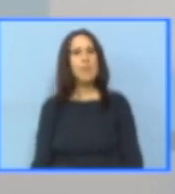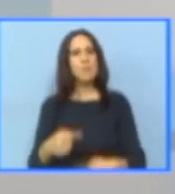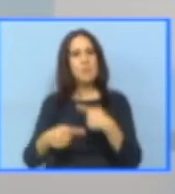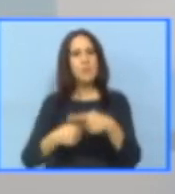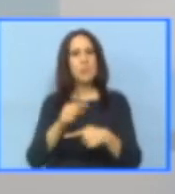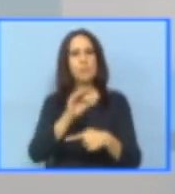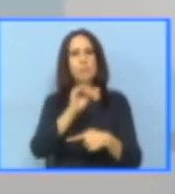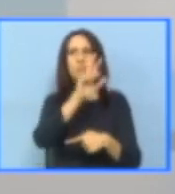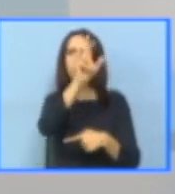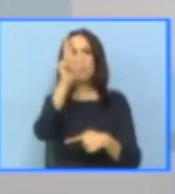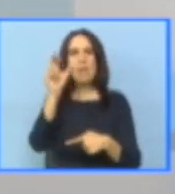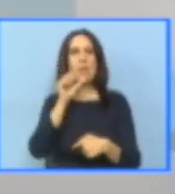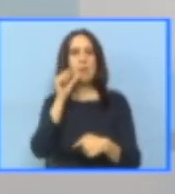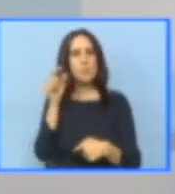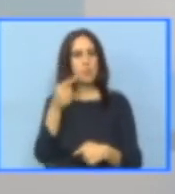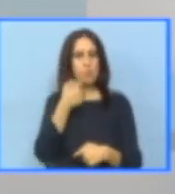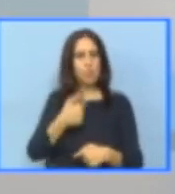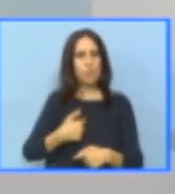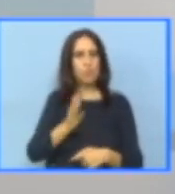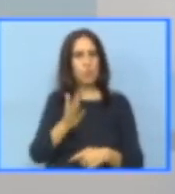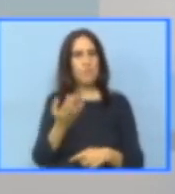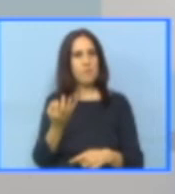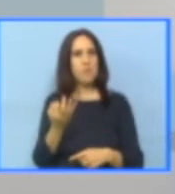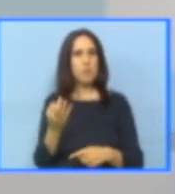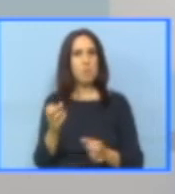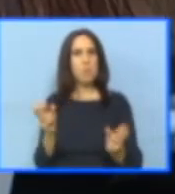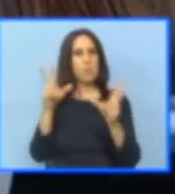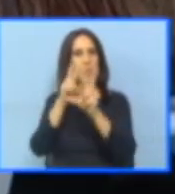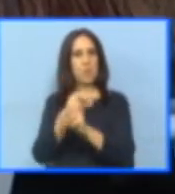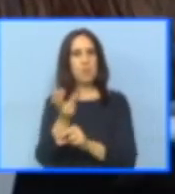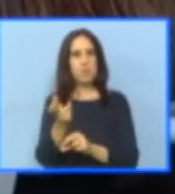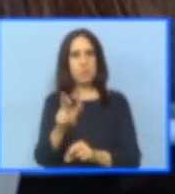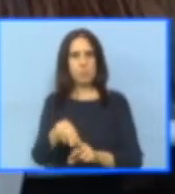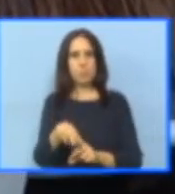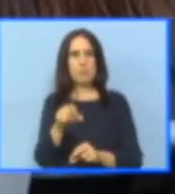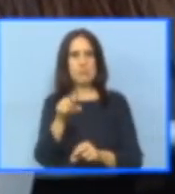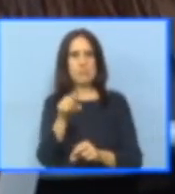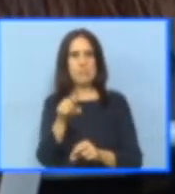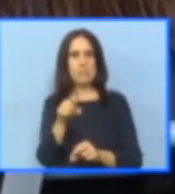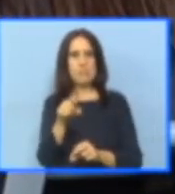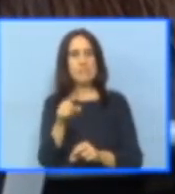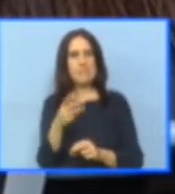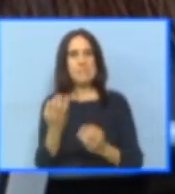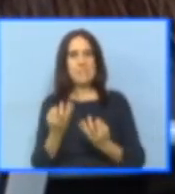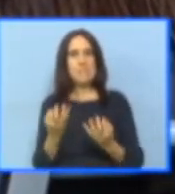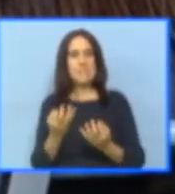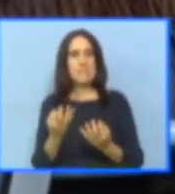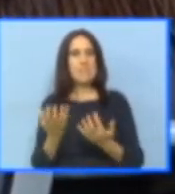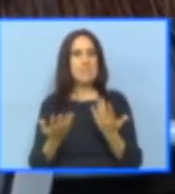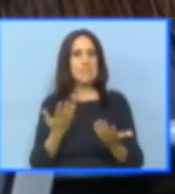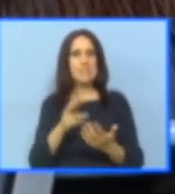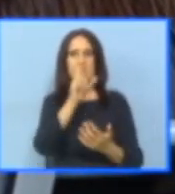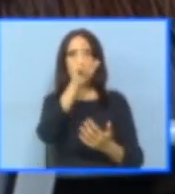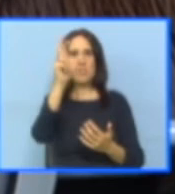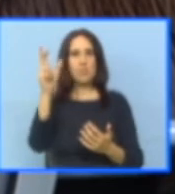como referias, já começa a surgir algumas novidades nesta linha de